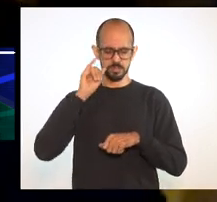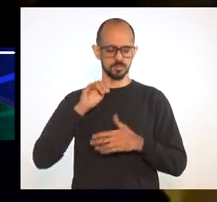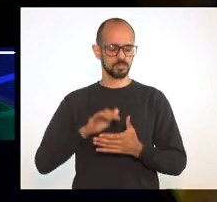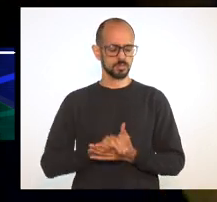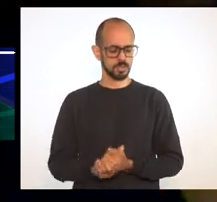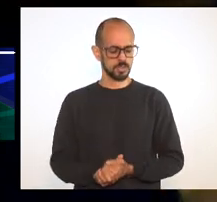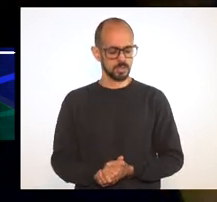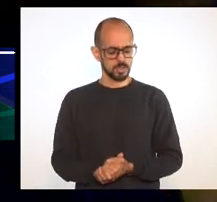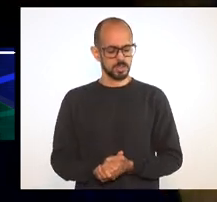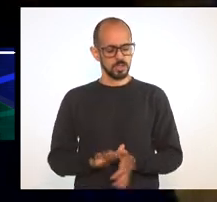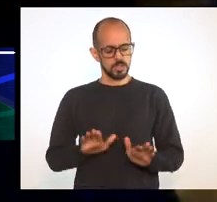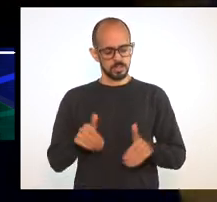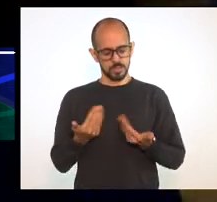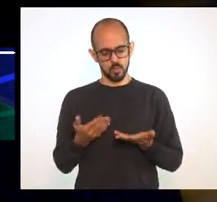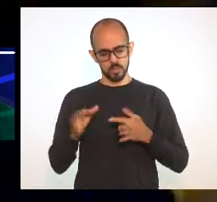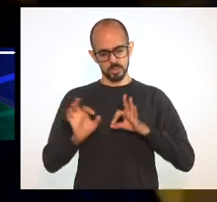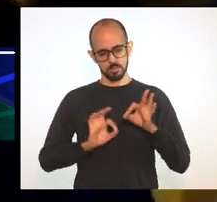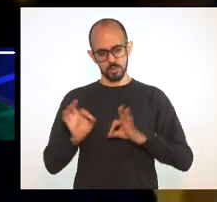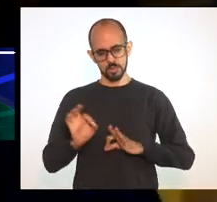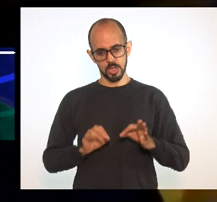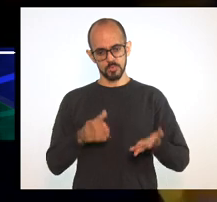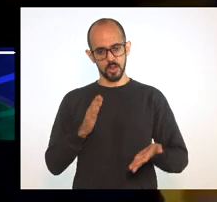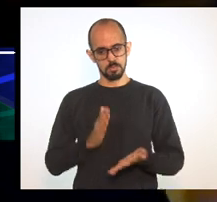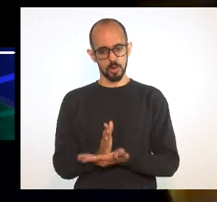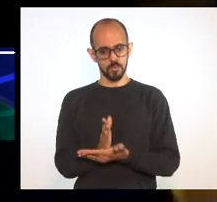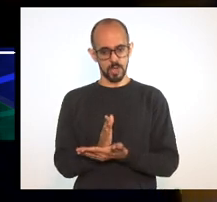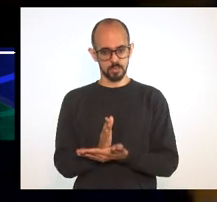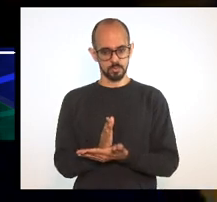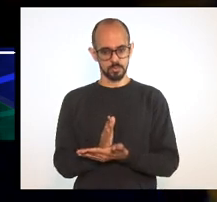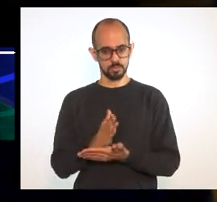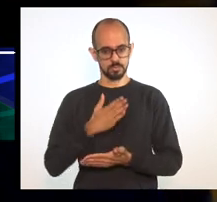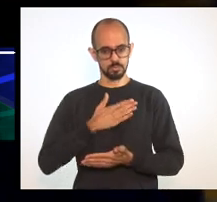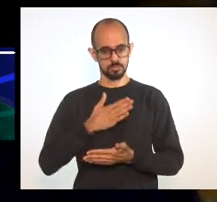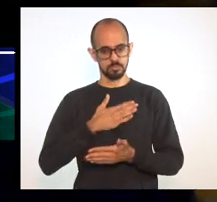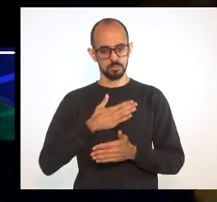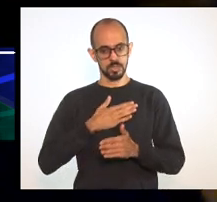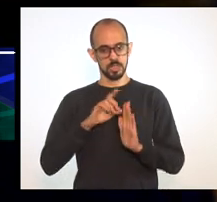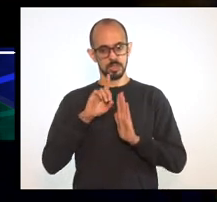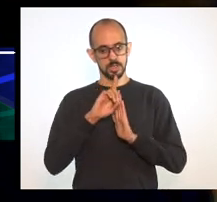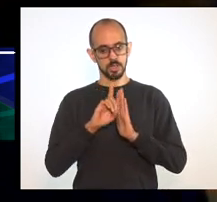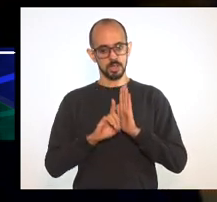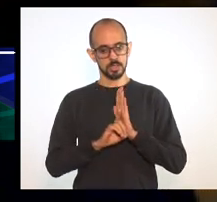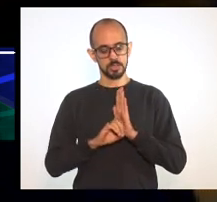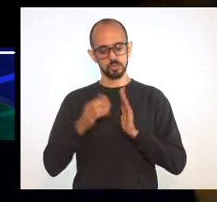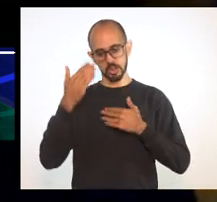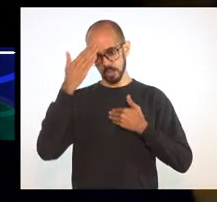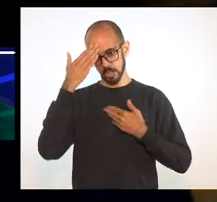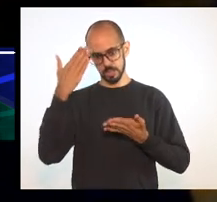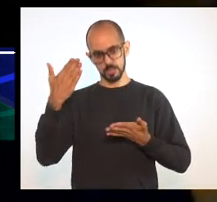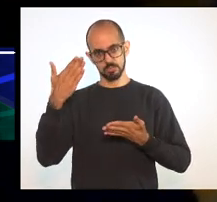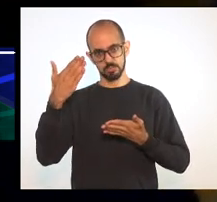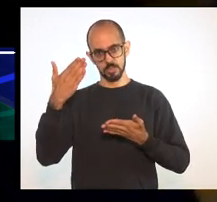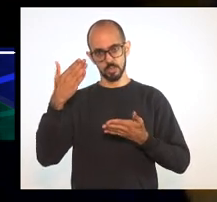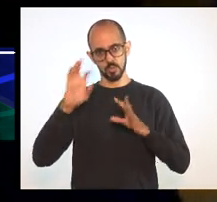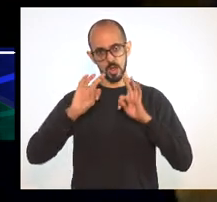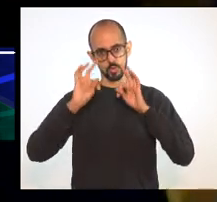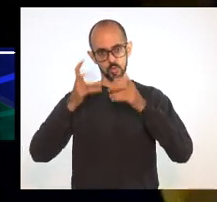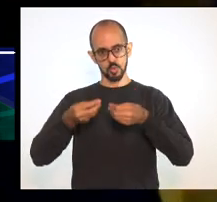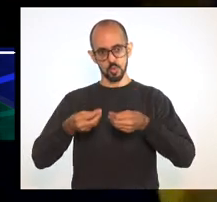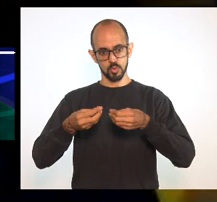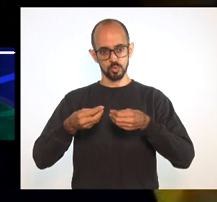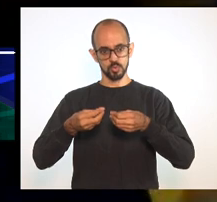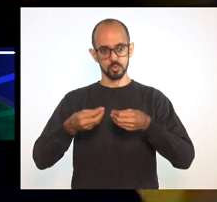desnecessária. Então, é esse o projeto que foi aprovado. A minha declaração é de agradecimento a todas e todos que